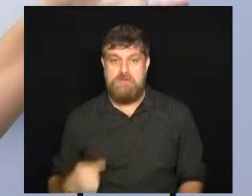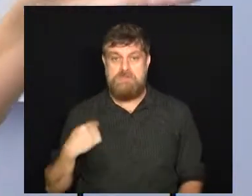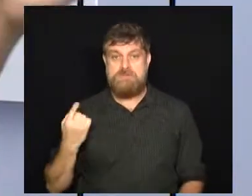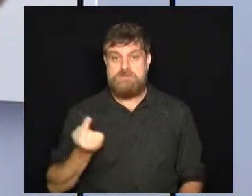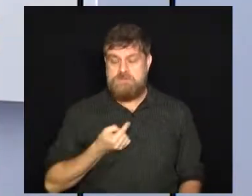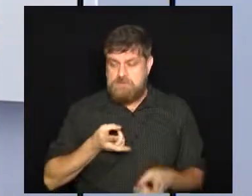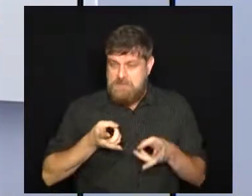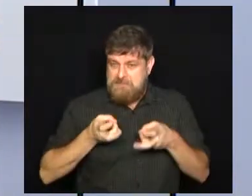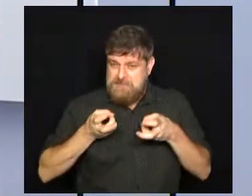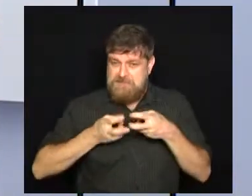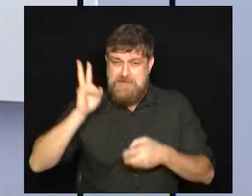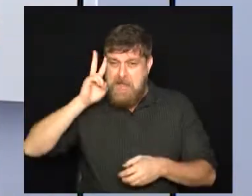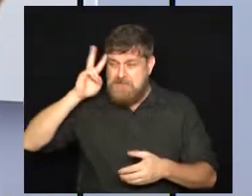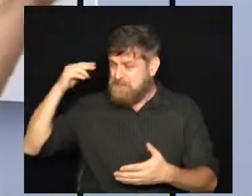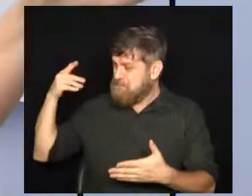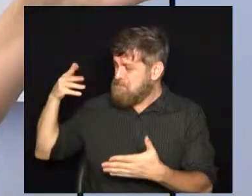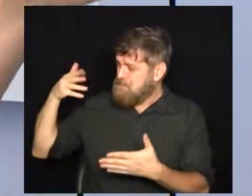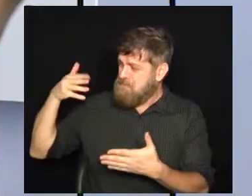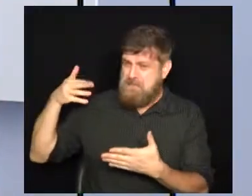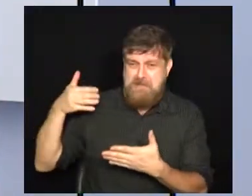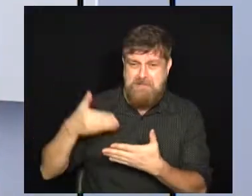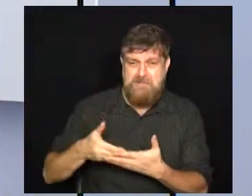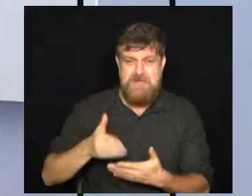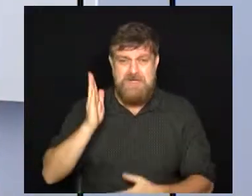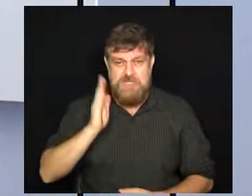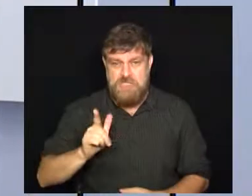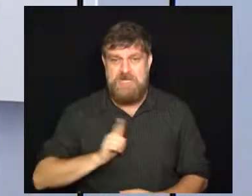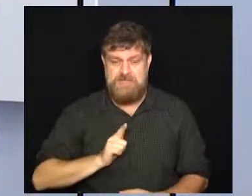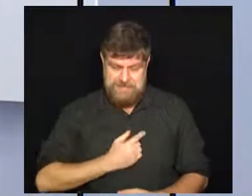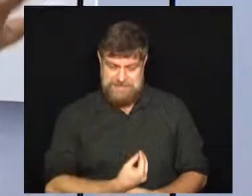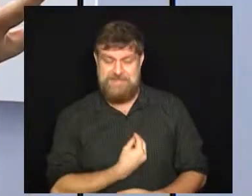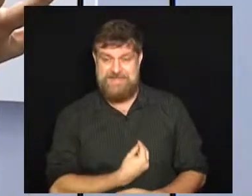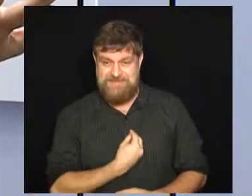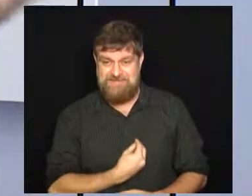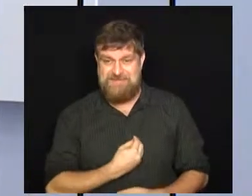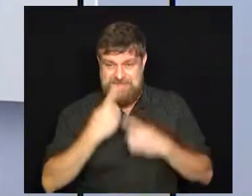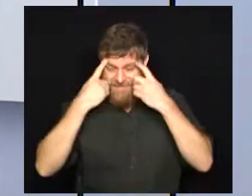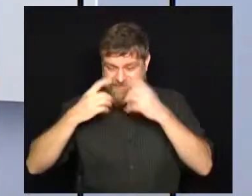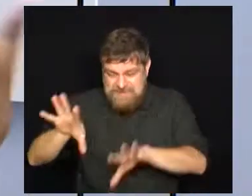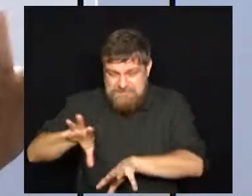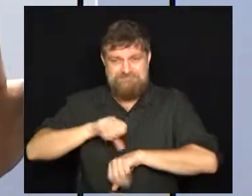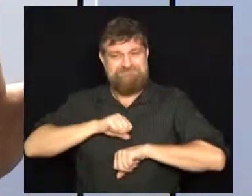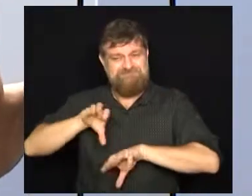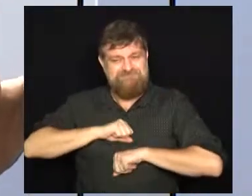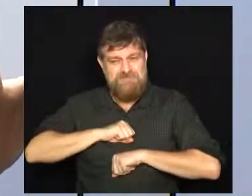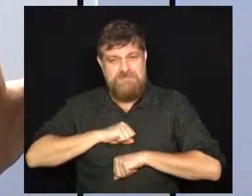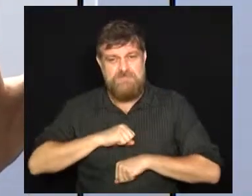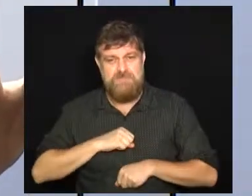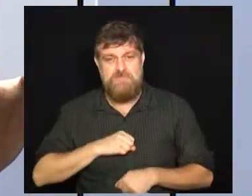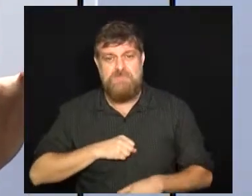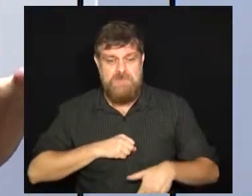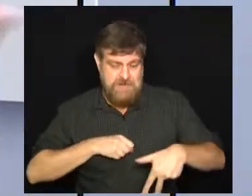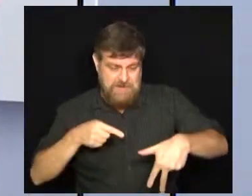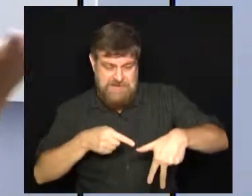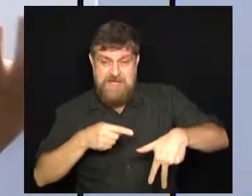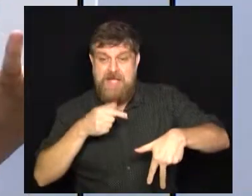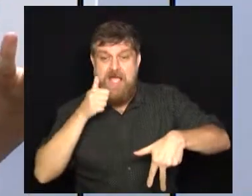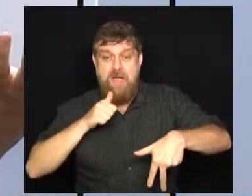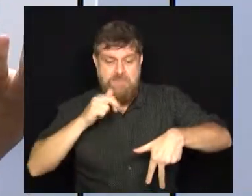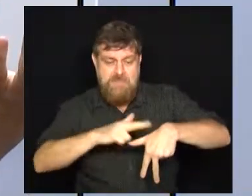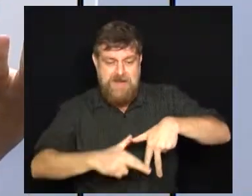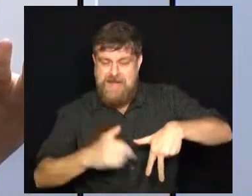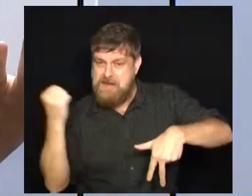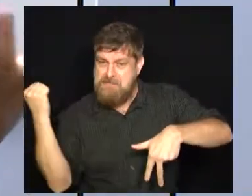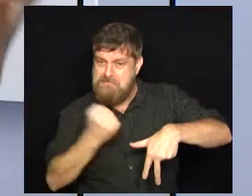elas têm um histórico de violência. Elas viveram um ciclo de violência. Então, o que a gente diz é que, assim, o feminicídio, ele poderia ser